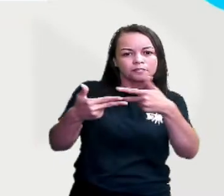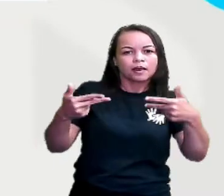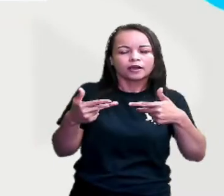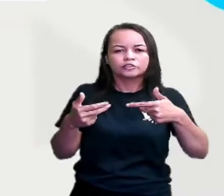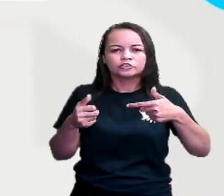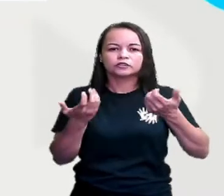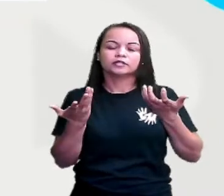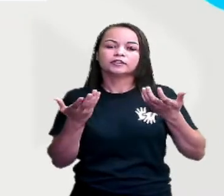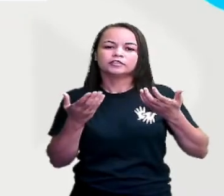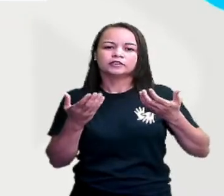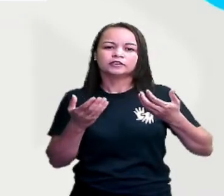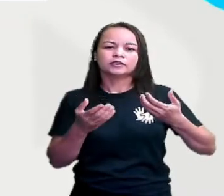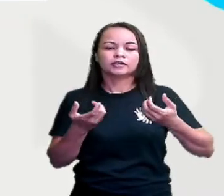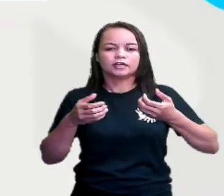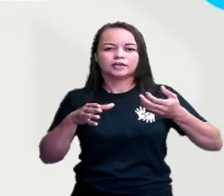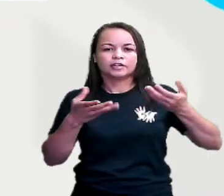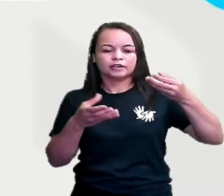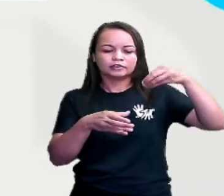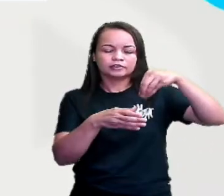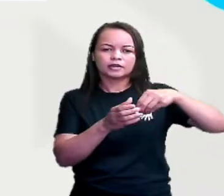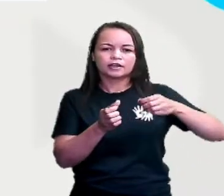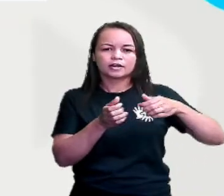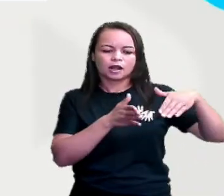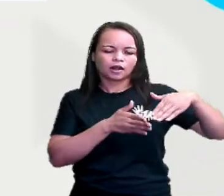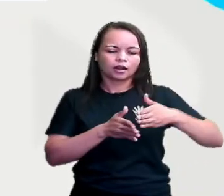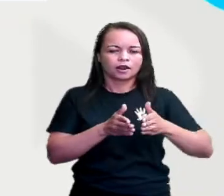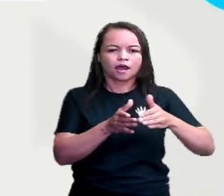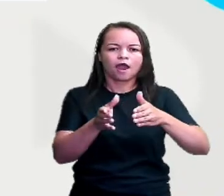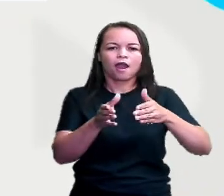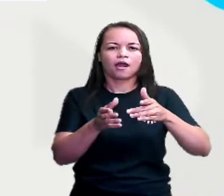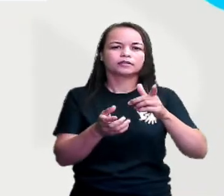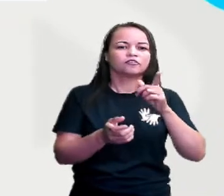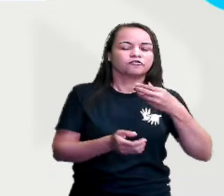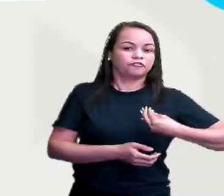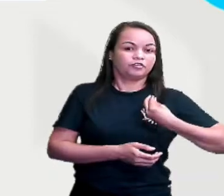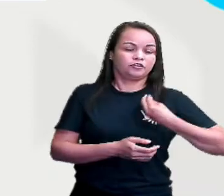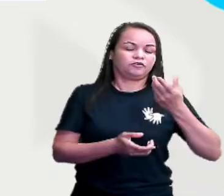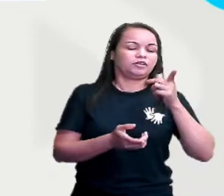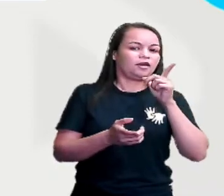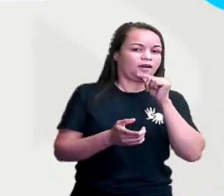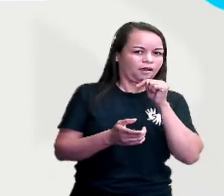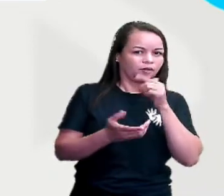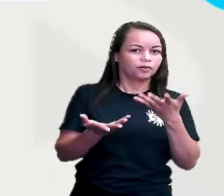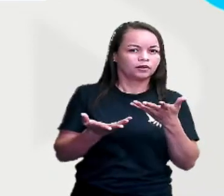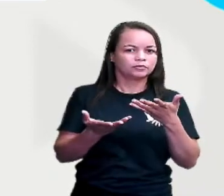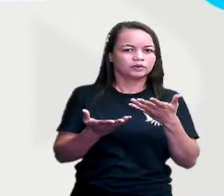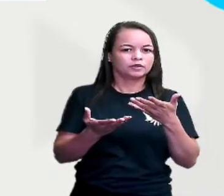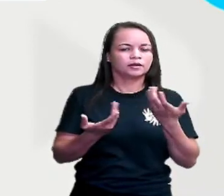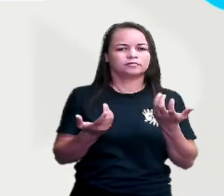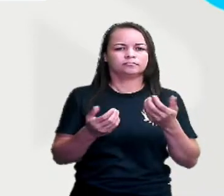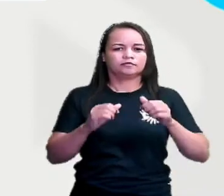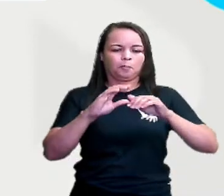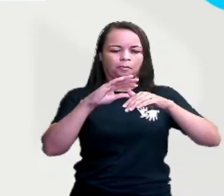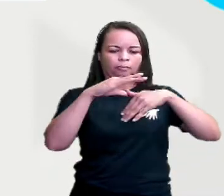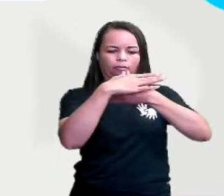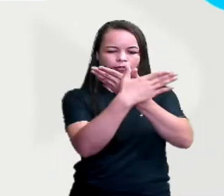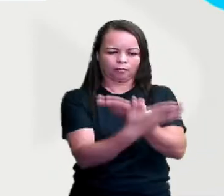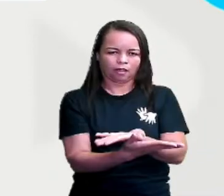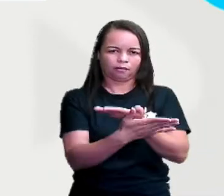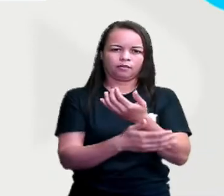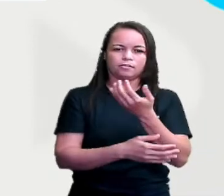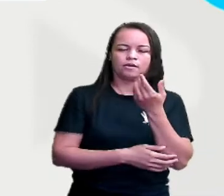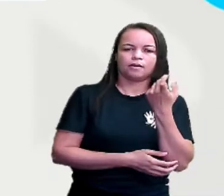poderia imaginar para colocar dentro dessa característica aí? Peixe e baleia seriam dois animais que a gente